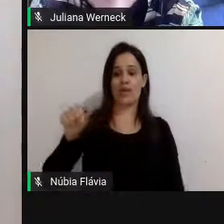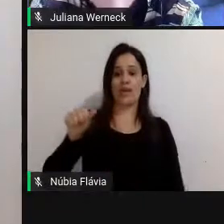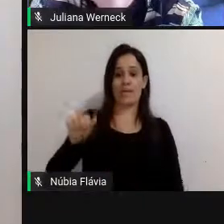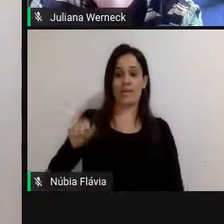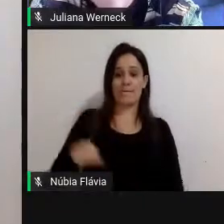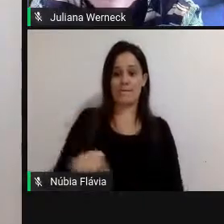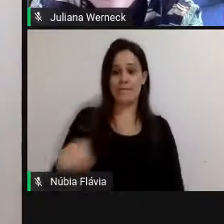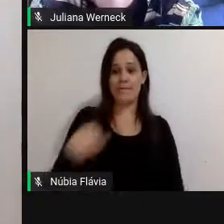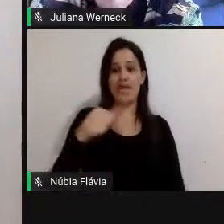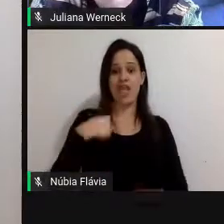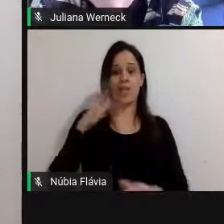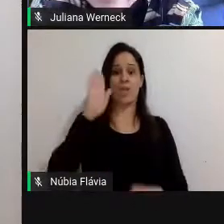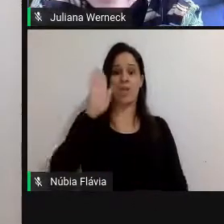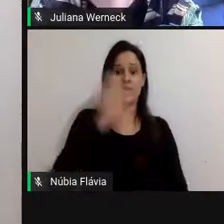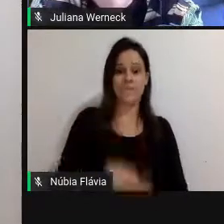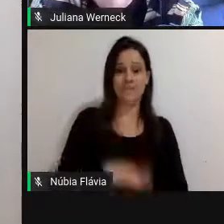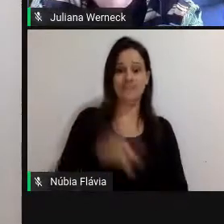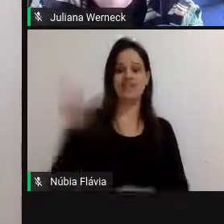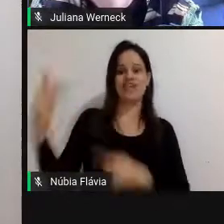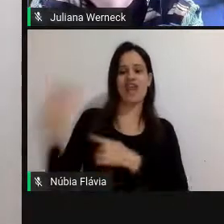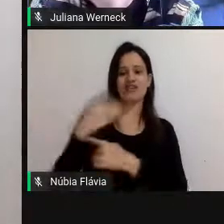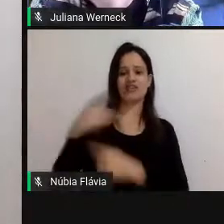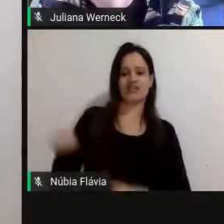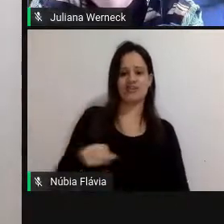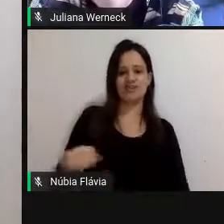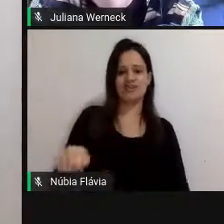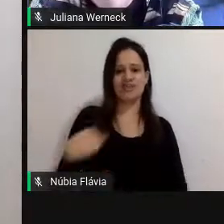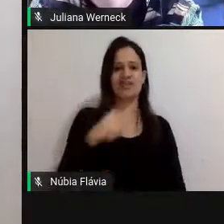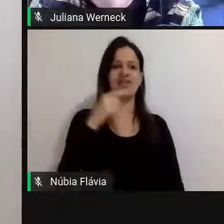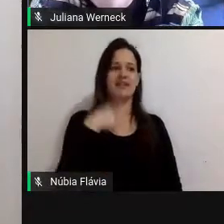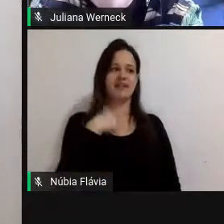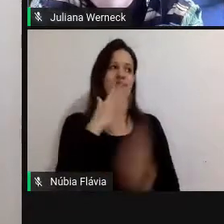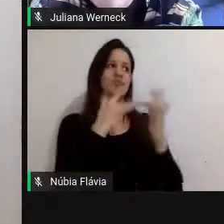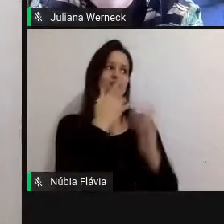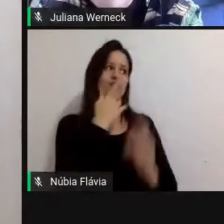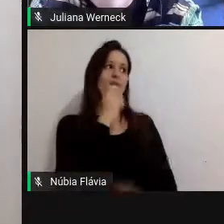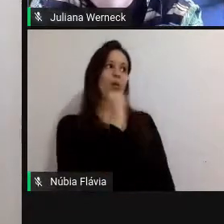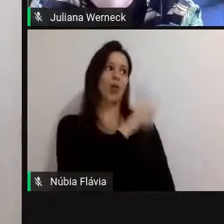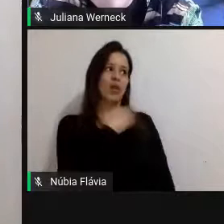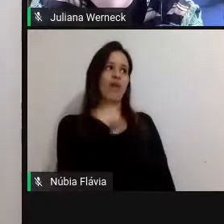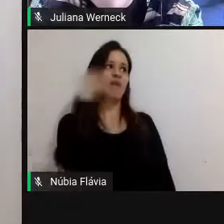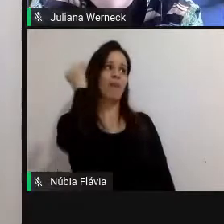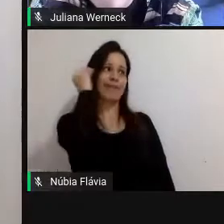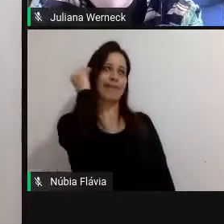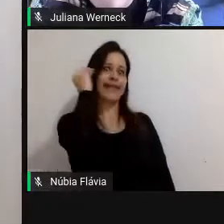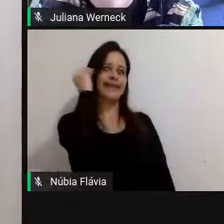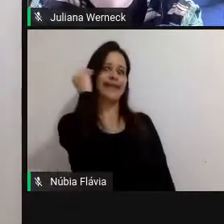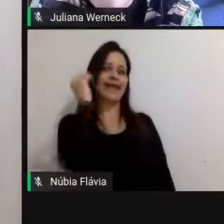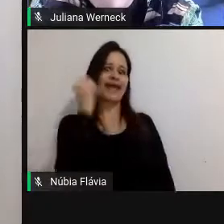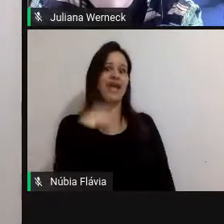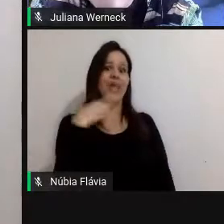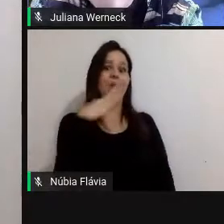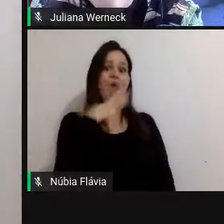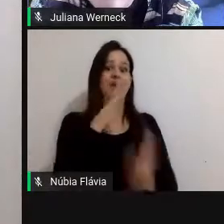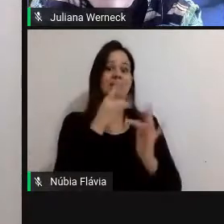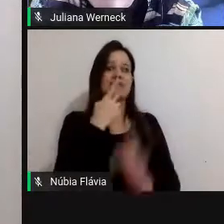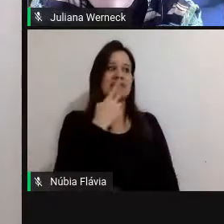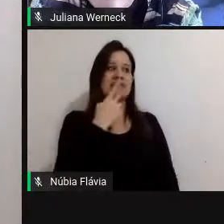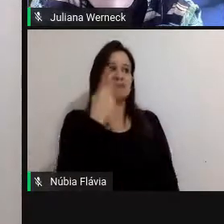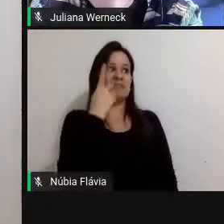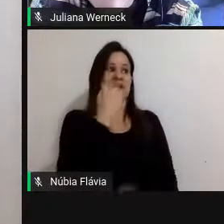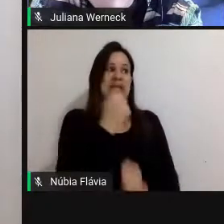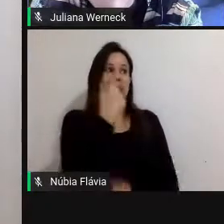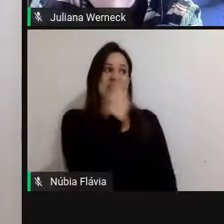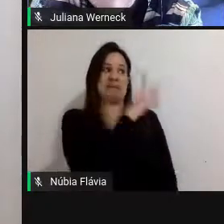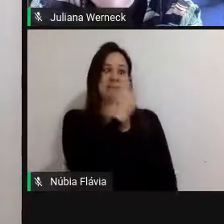você troca de marcha para mim. Ele falou, não, tudo bem, né? Vamos tentar. Na verdade, eu acho que ele pensou assim, o carro é do pai dela, né? Como é que